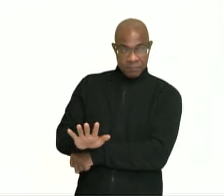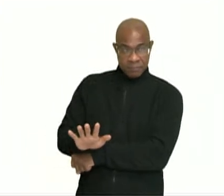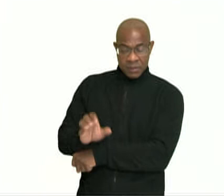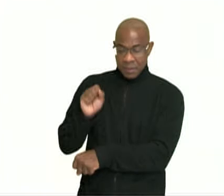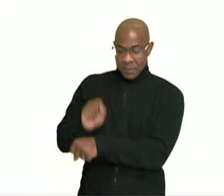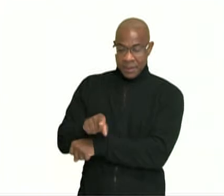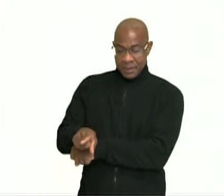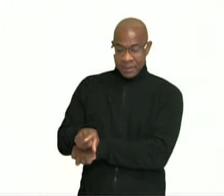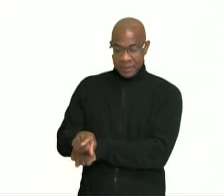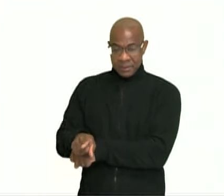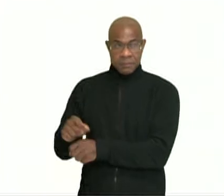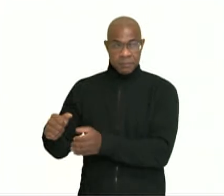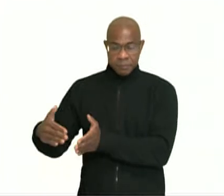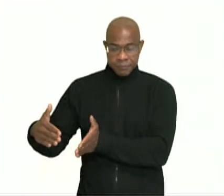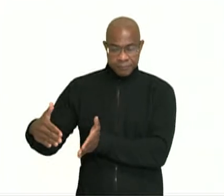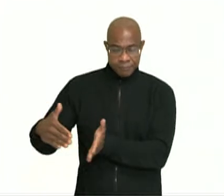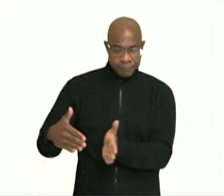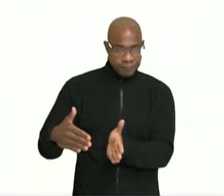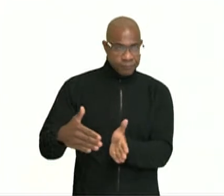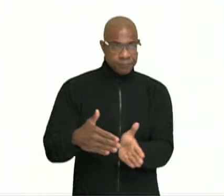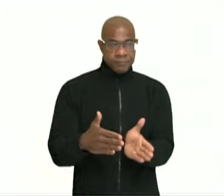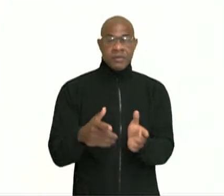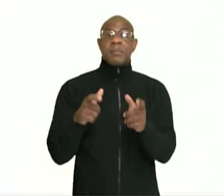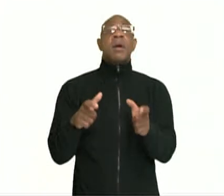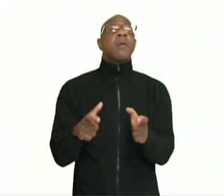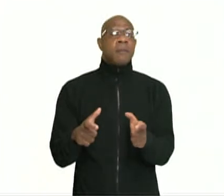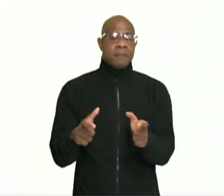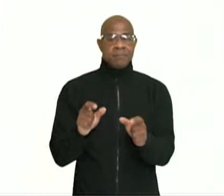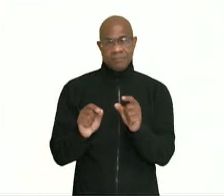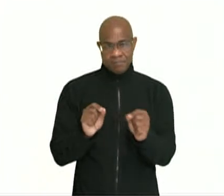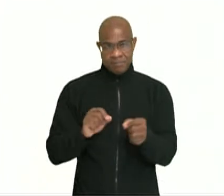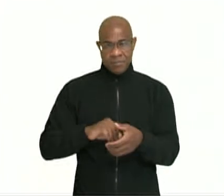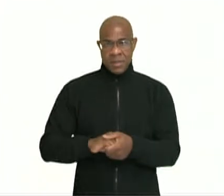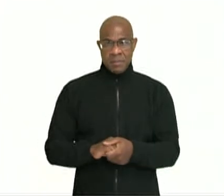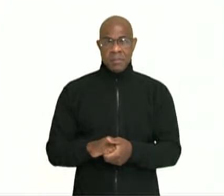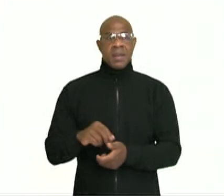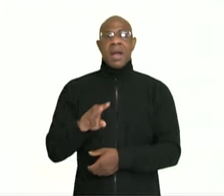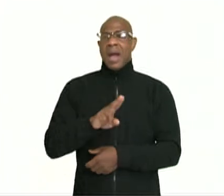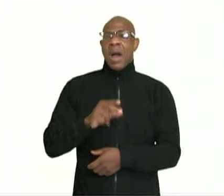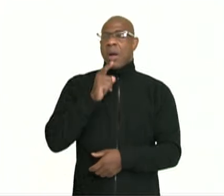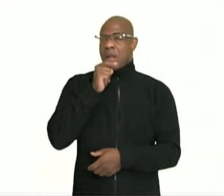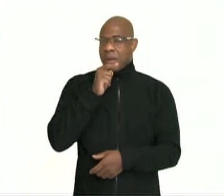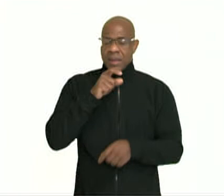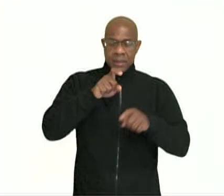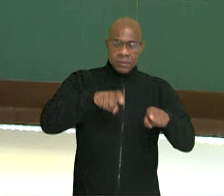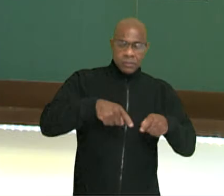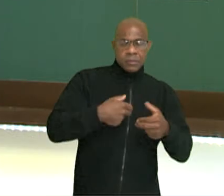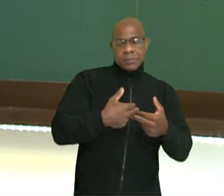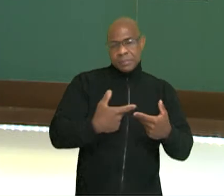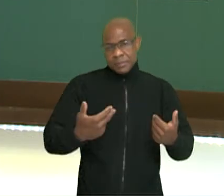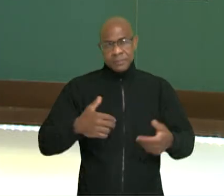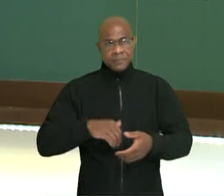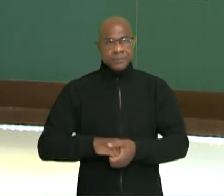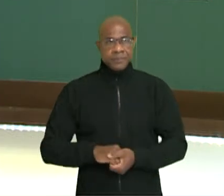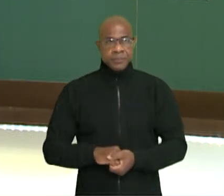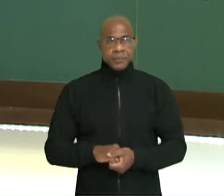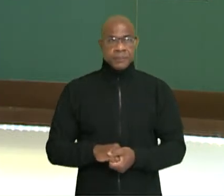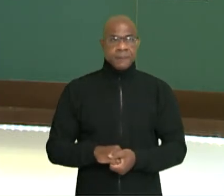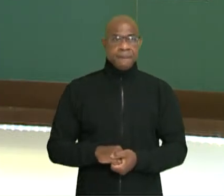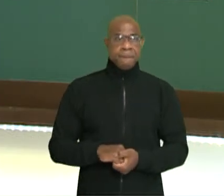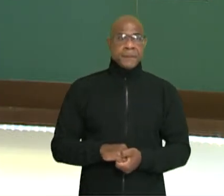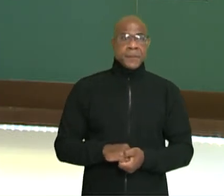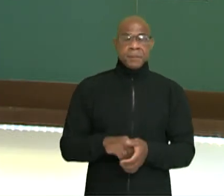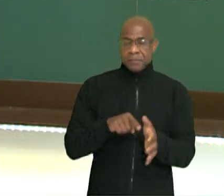Ela saiu de lá e ela veio para onde, né? A água que é usada na agricultura, enfim.